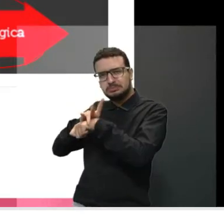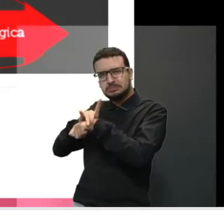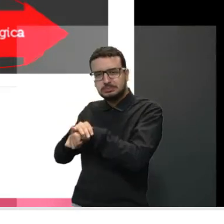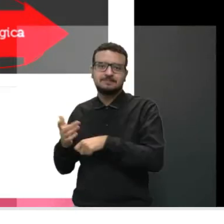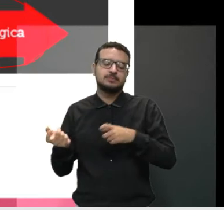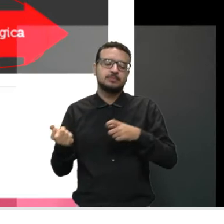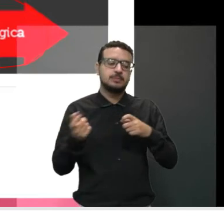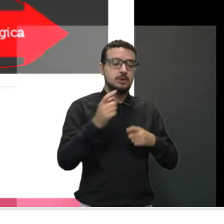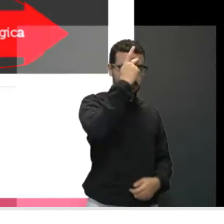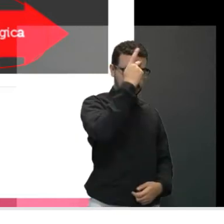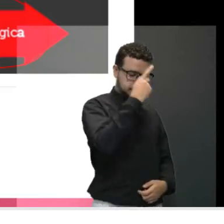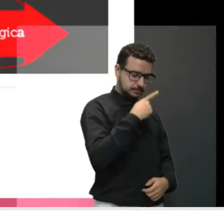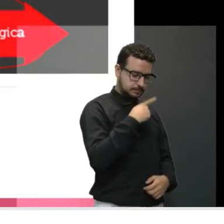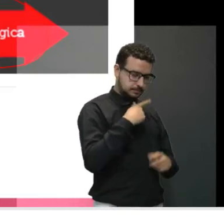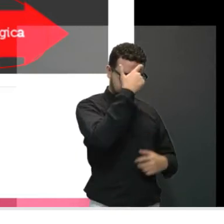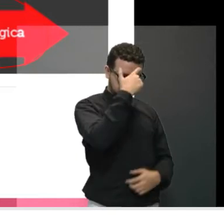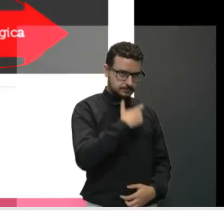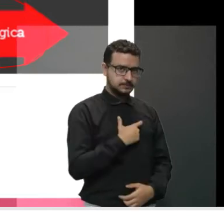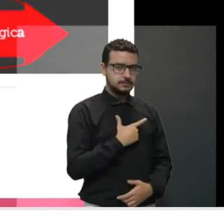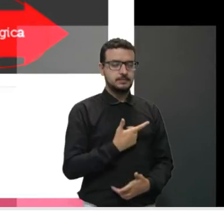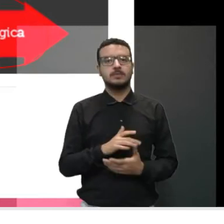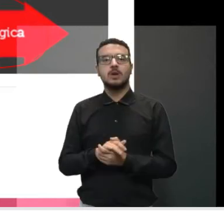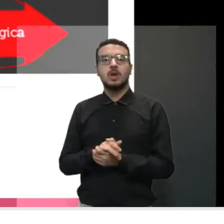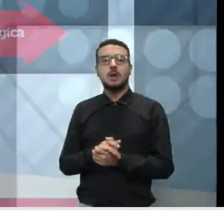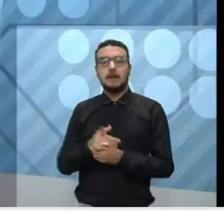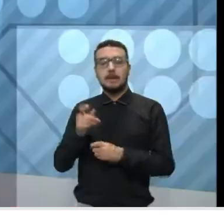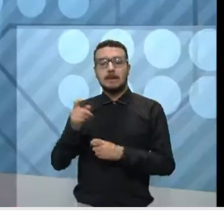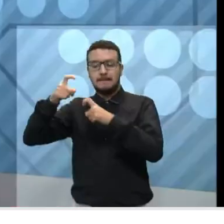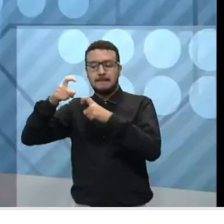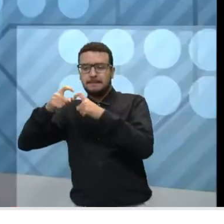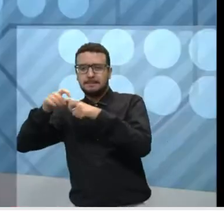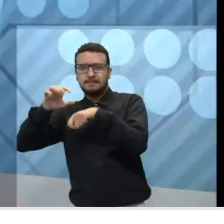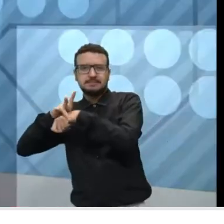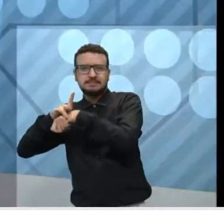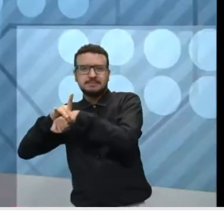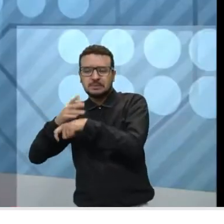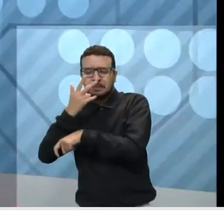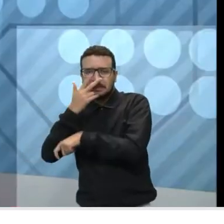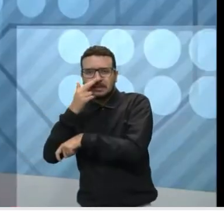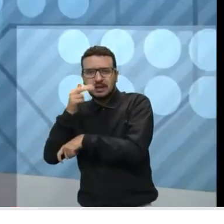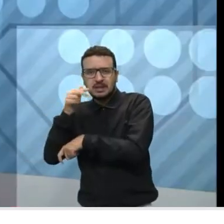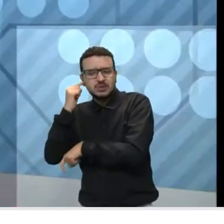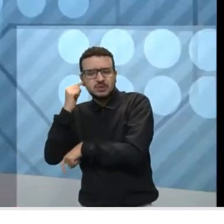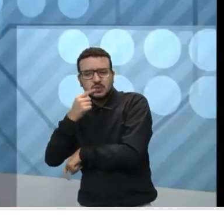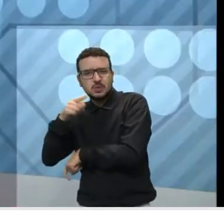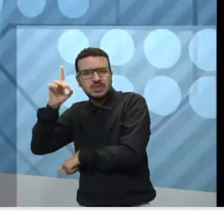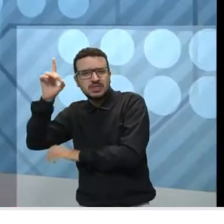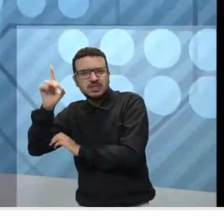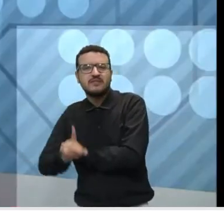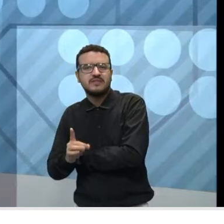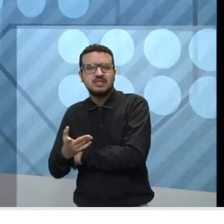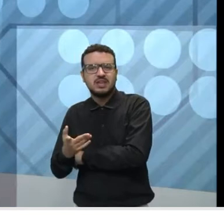clínico-patológica, ela vê o sujeito surdo como deficiente e ela vai sempre buscar a reabilitação dele. Então, a reabilitação